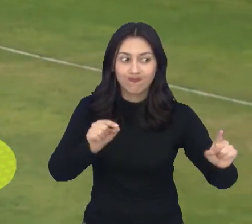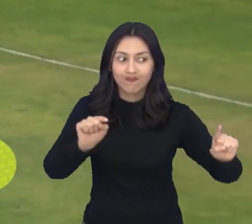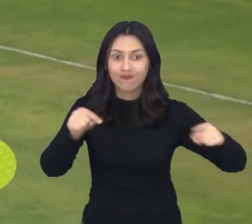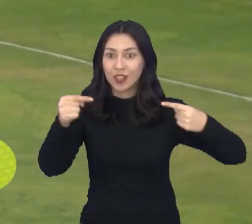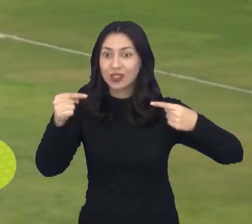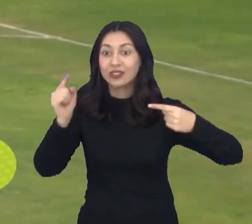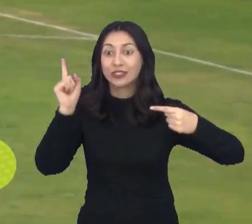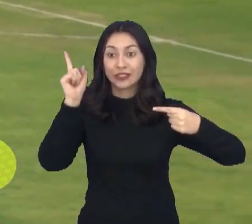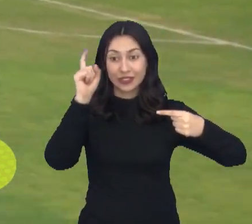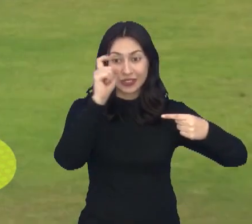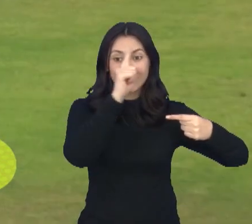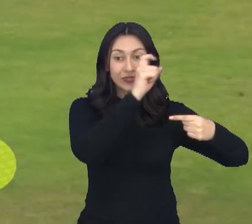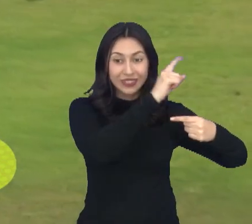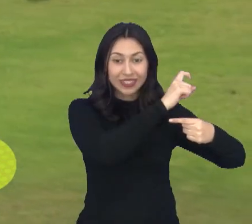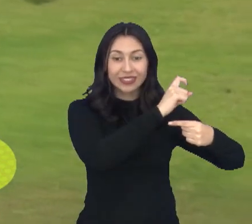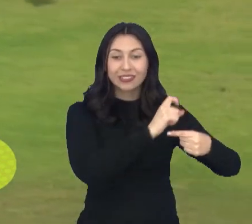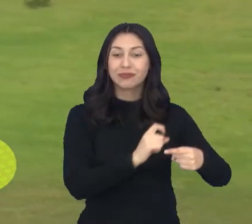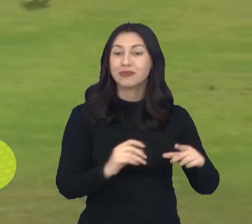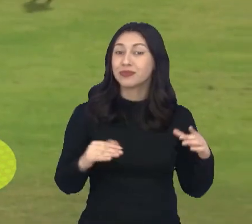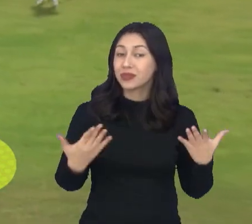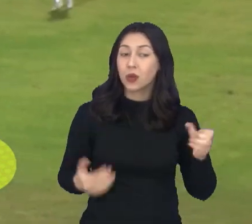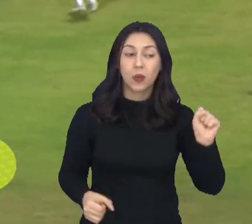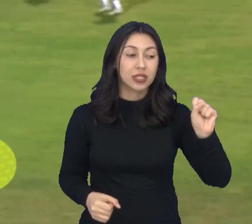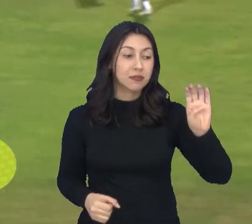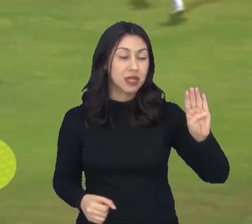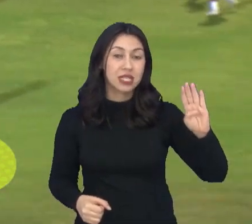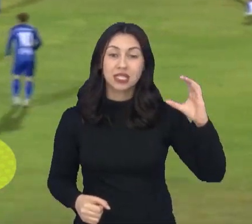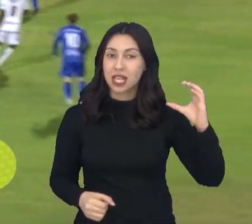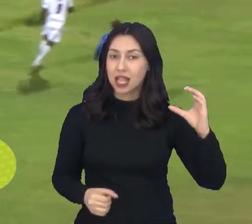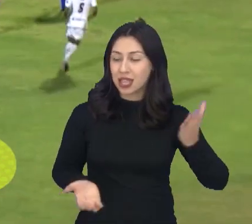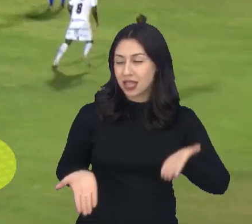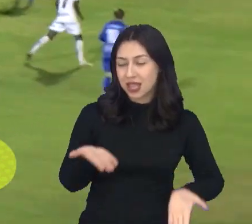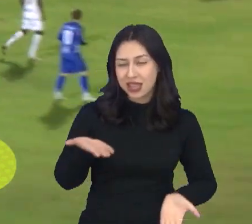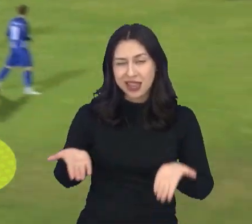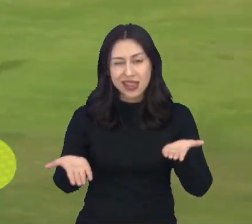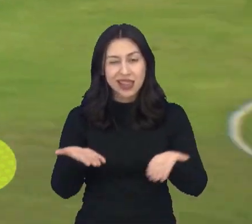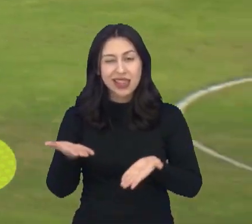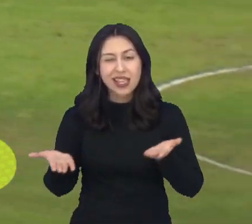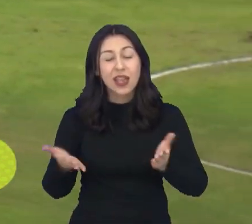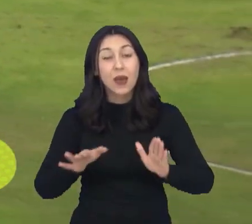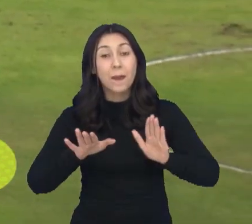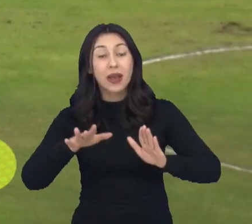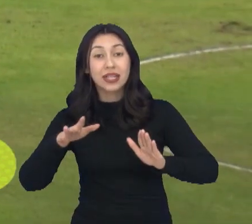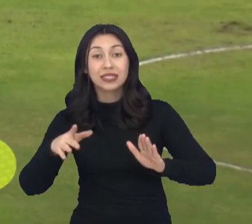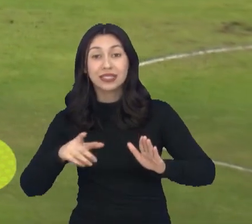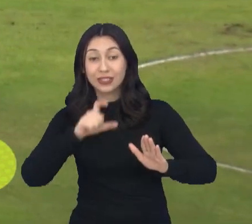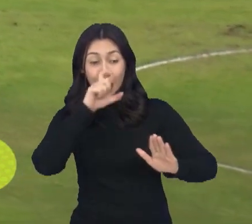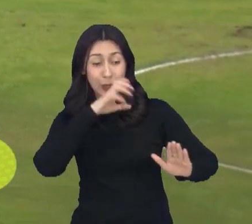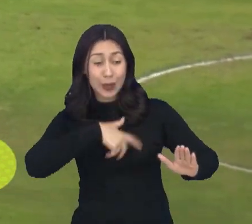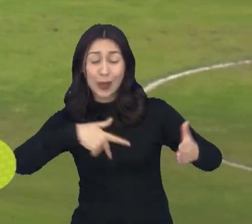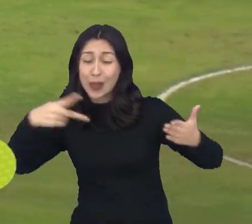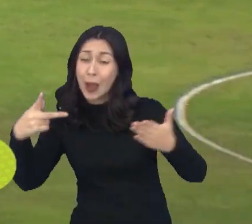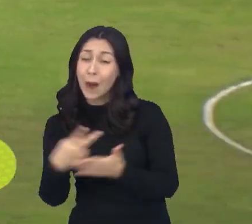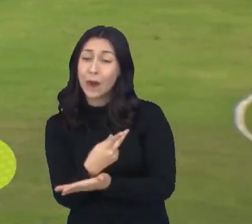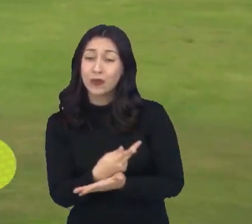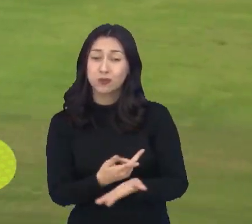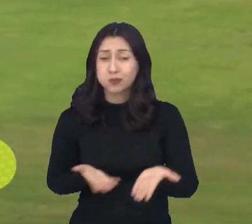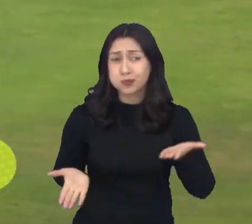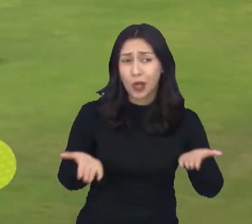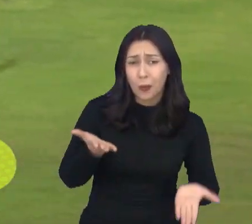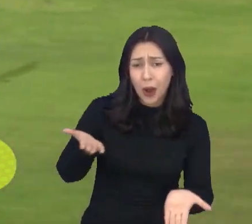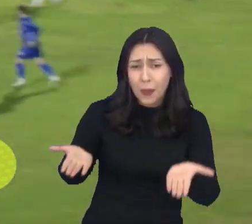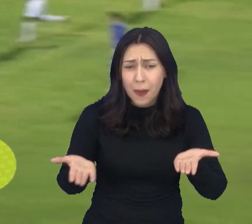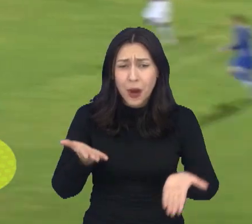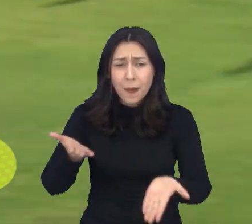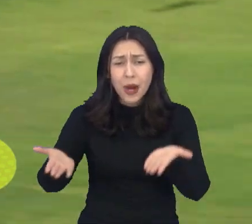afastava sempre o perigo. O São Bernardo gostava do jogo e, após erro de passe da zaga joseense, levantou a bola na